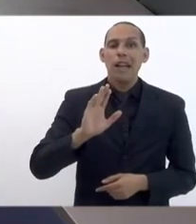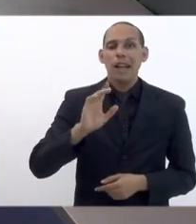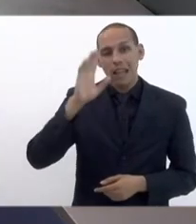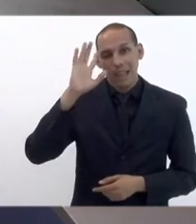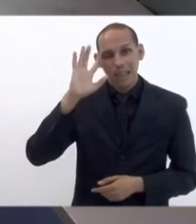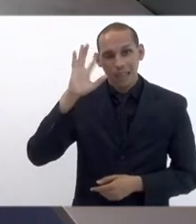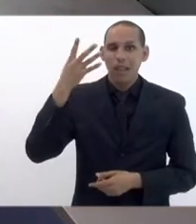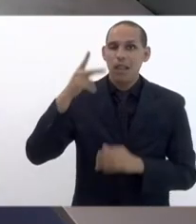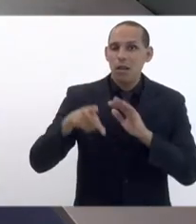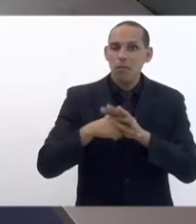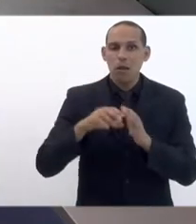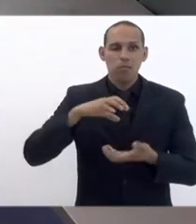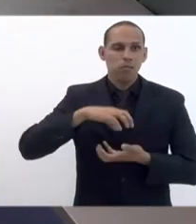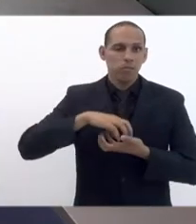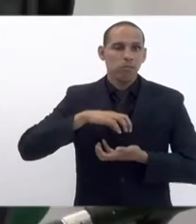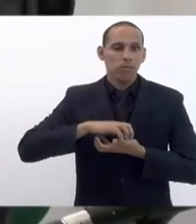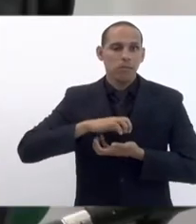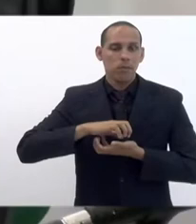de